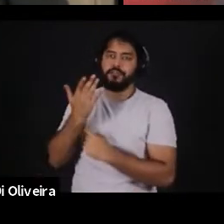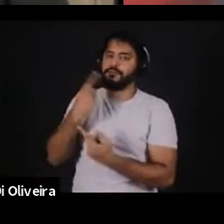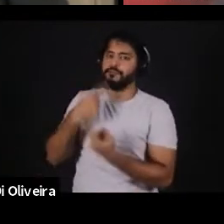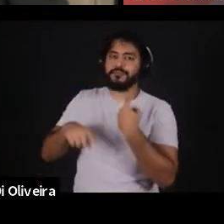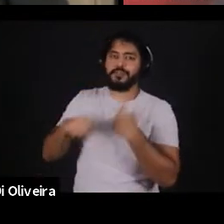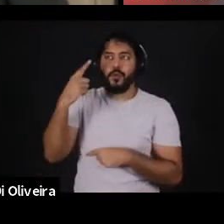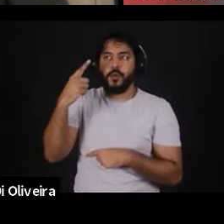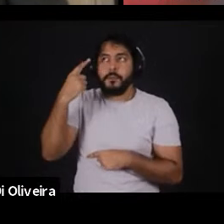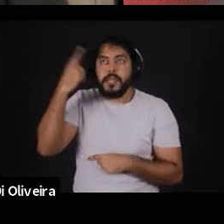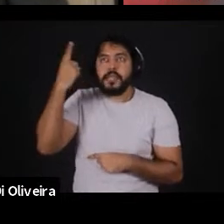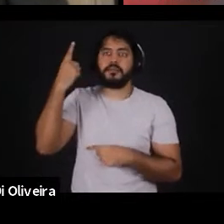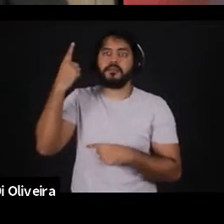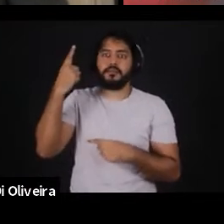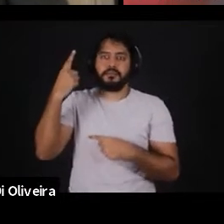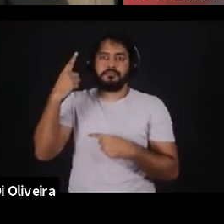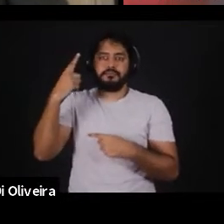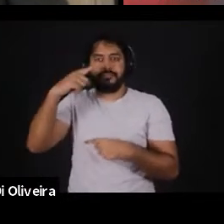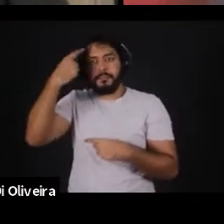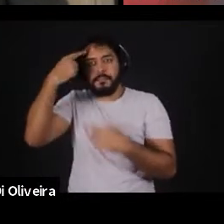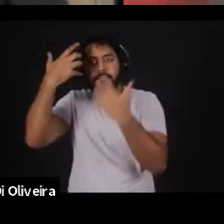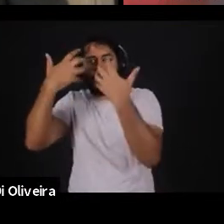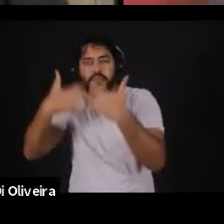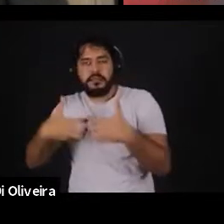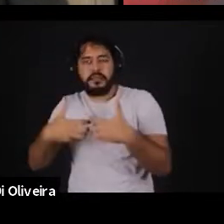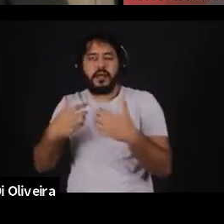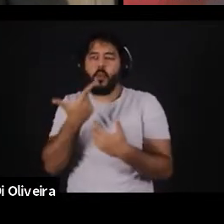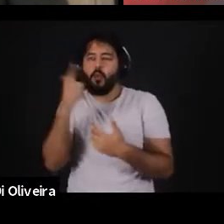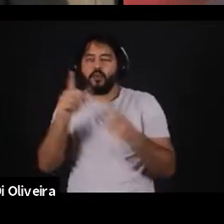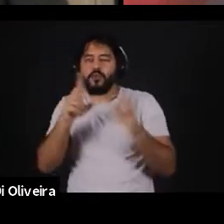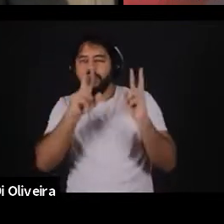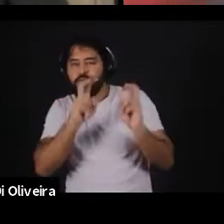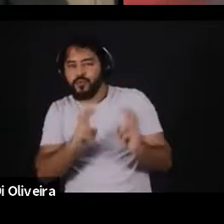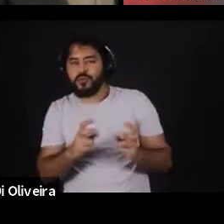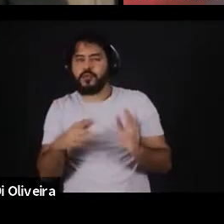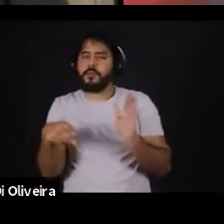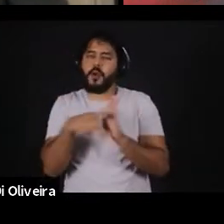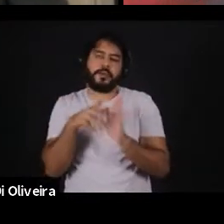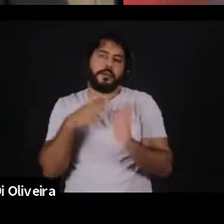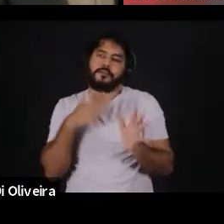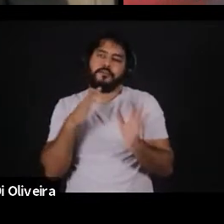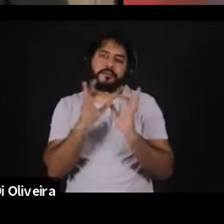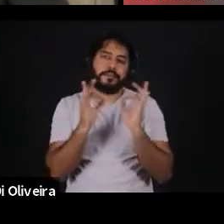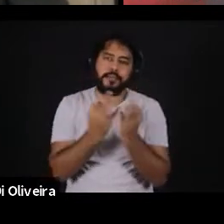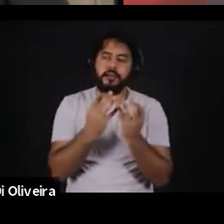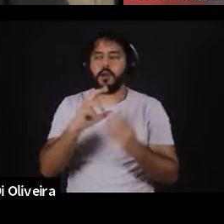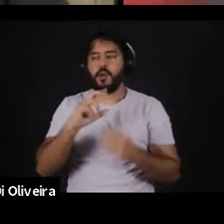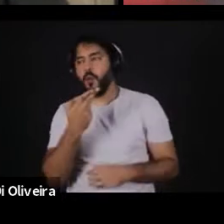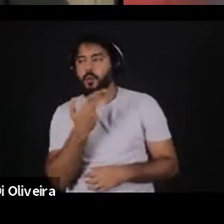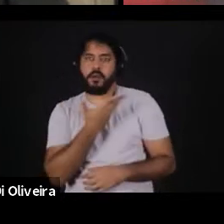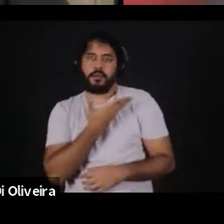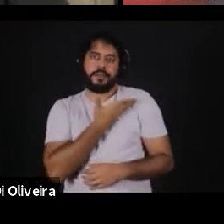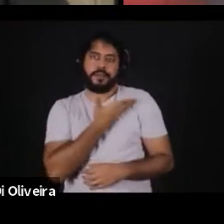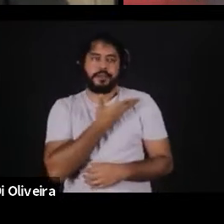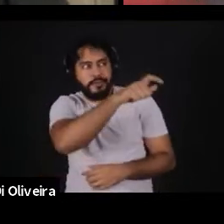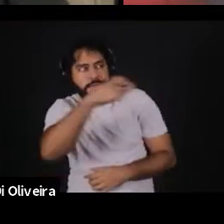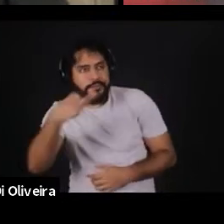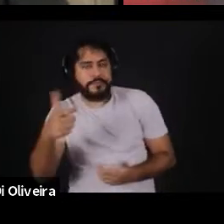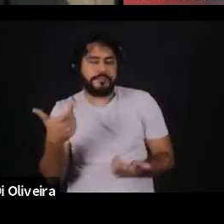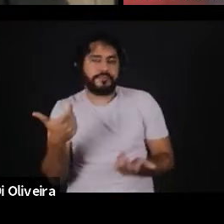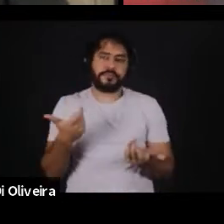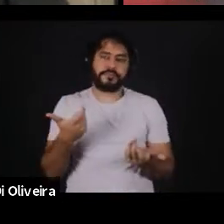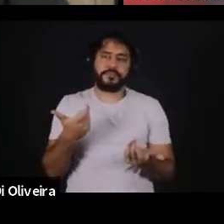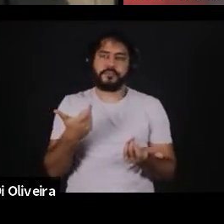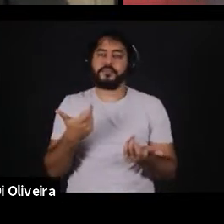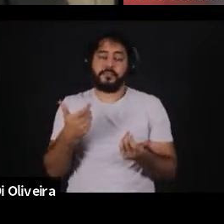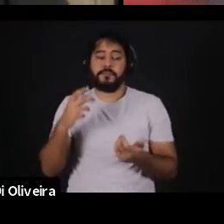lugares, a trazer a esses assuntos aqui na minha família ou pessoas próximas, assim, buscar